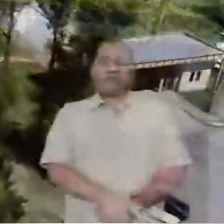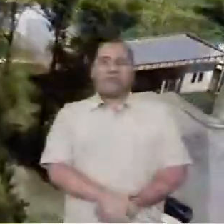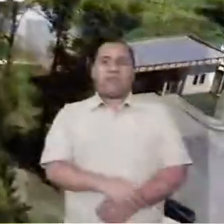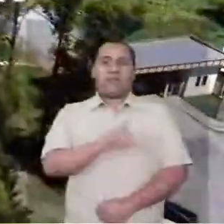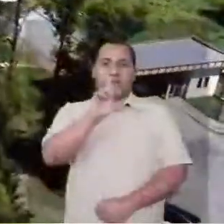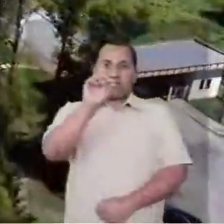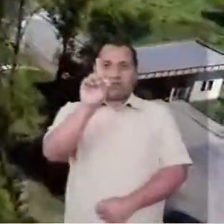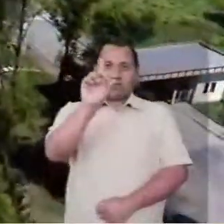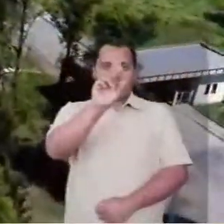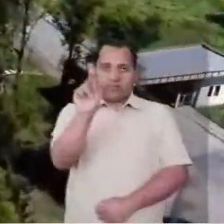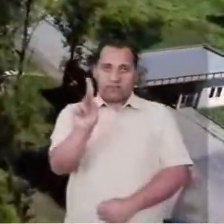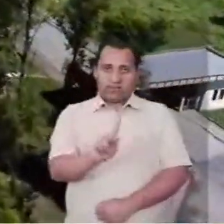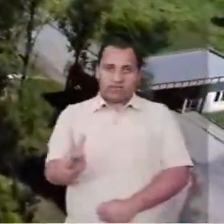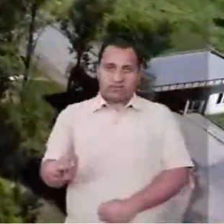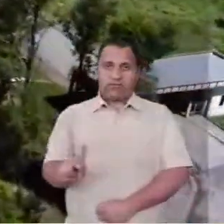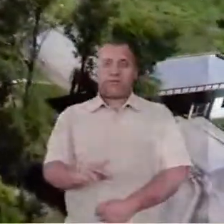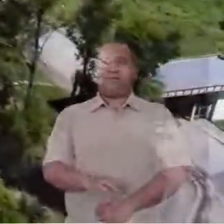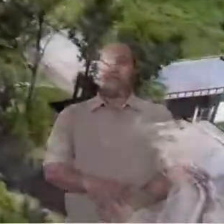Dom Pedrito.